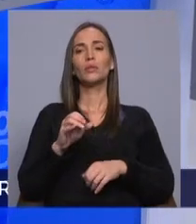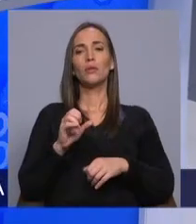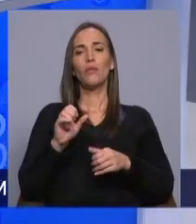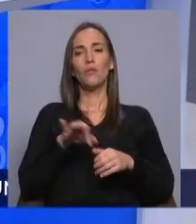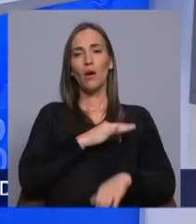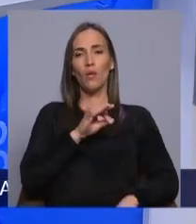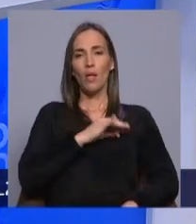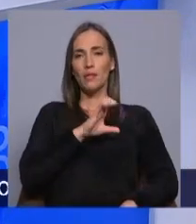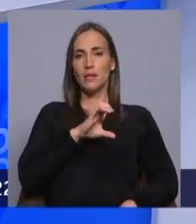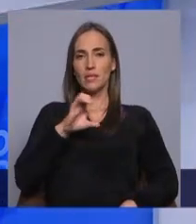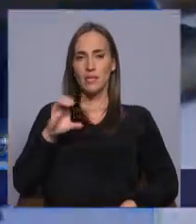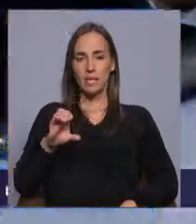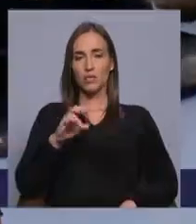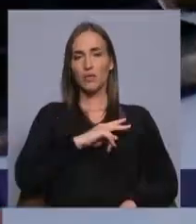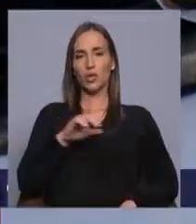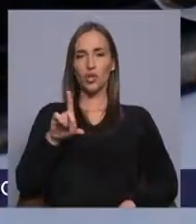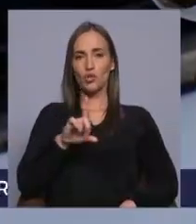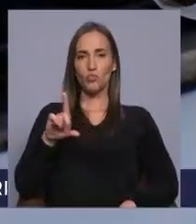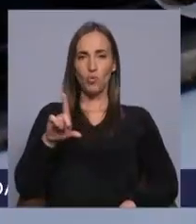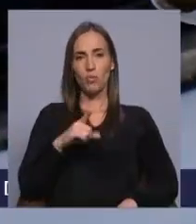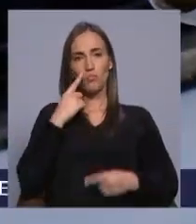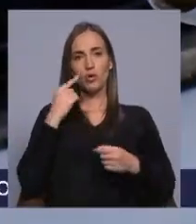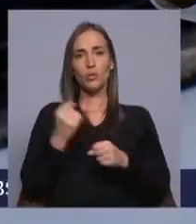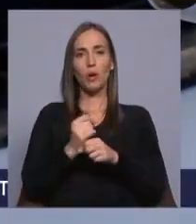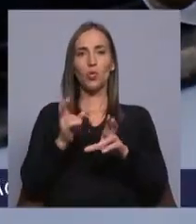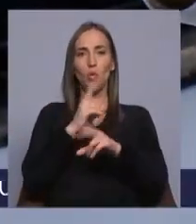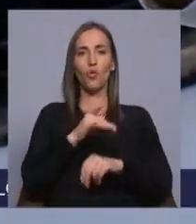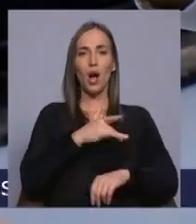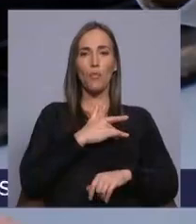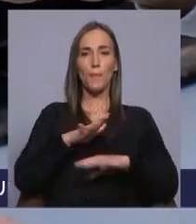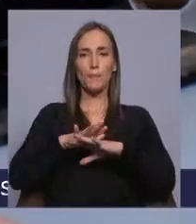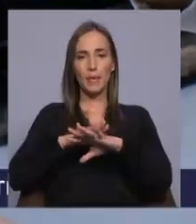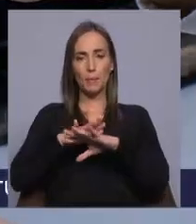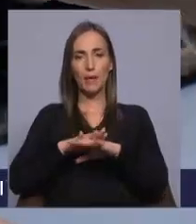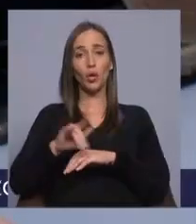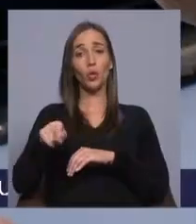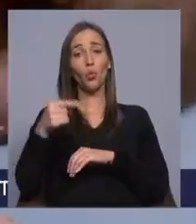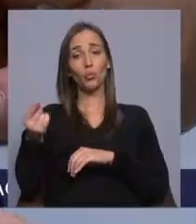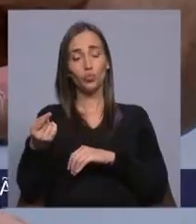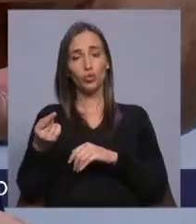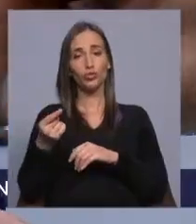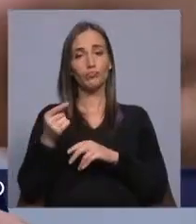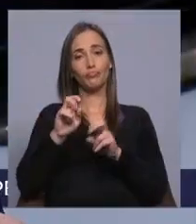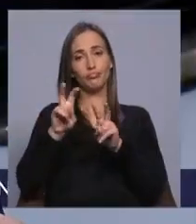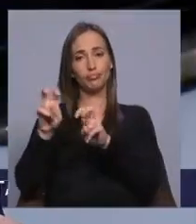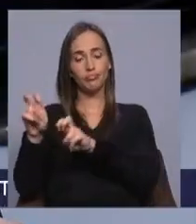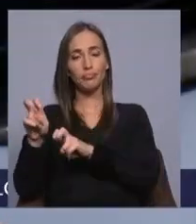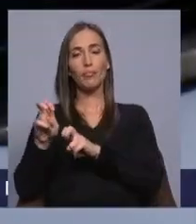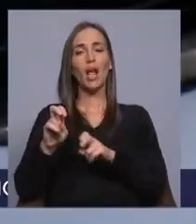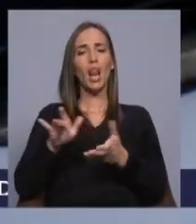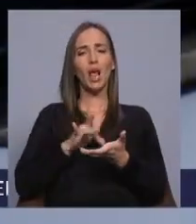Universidade de Lisboa, apresenta o seu novo trabalho, Amor, Matemática e Outros Portentos. É mais um livro da